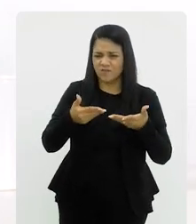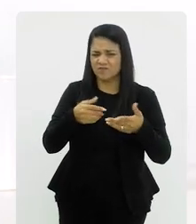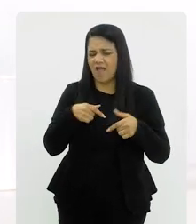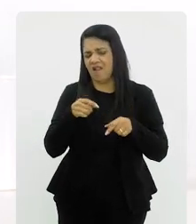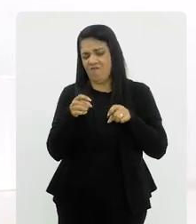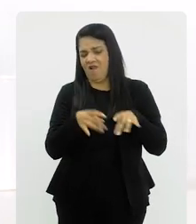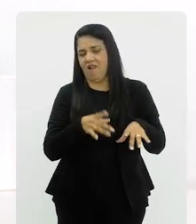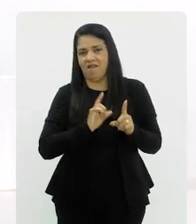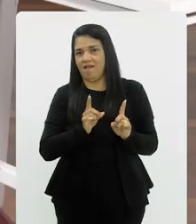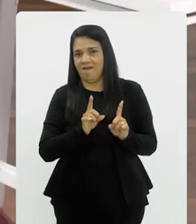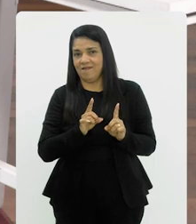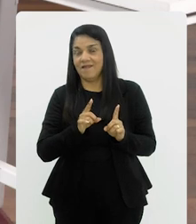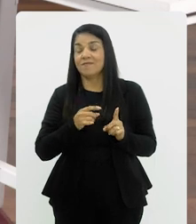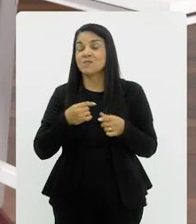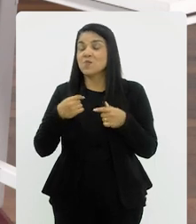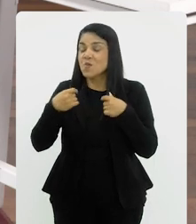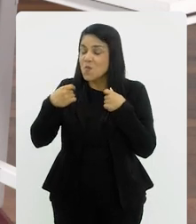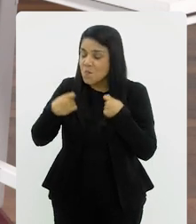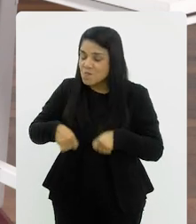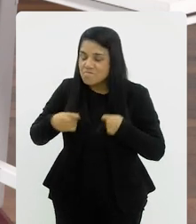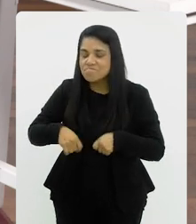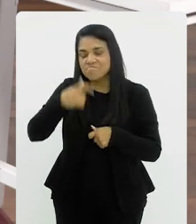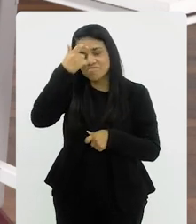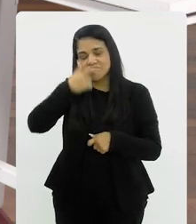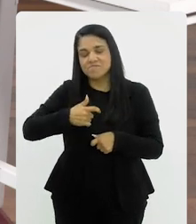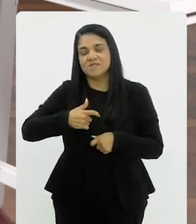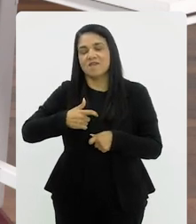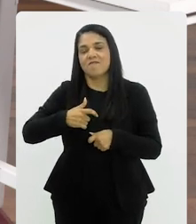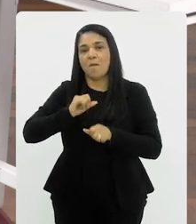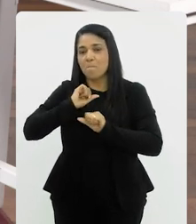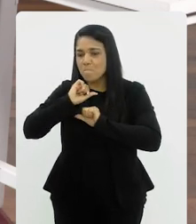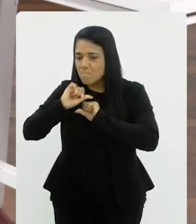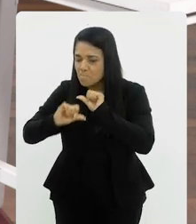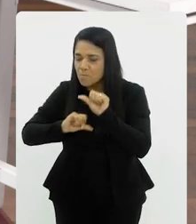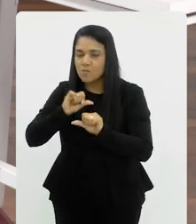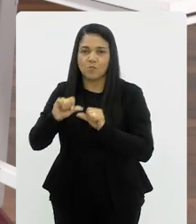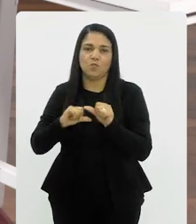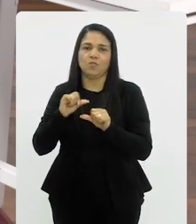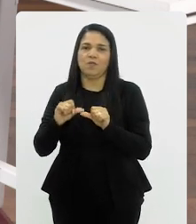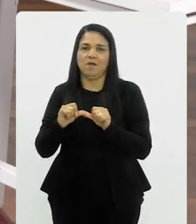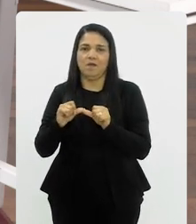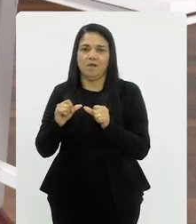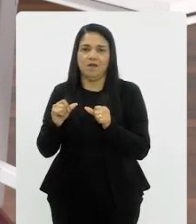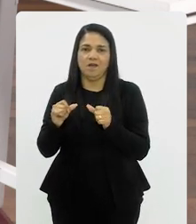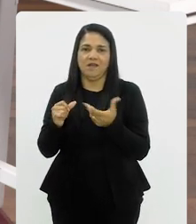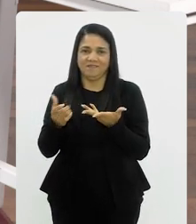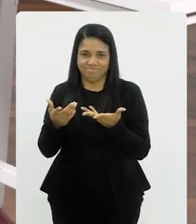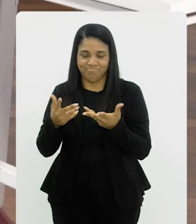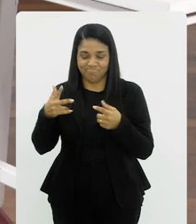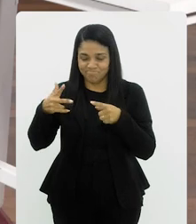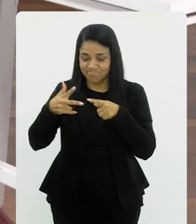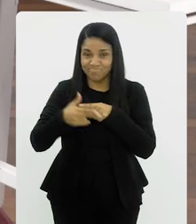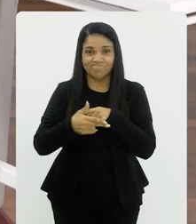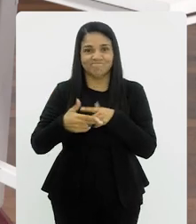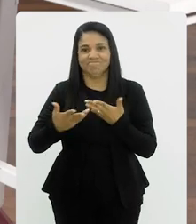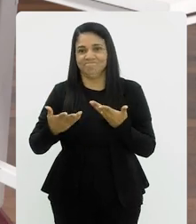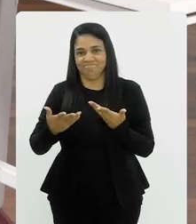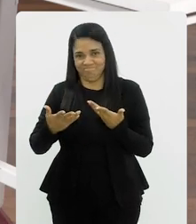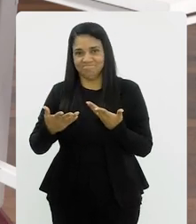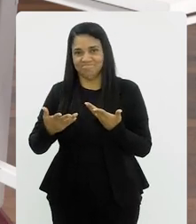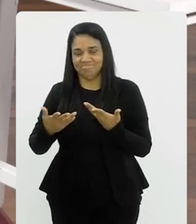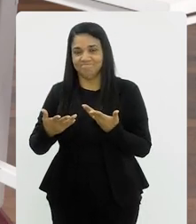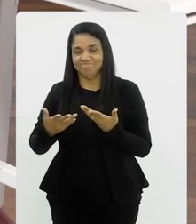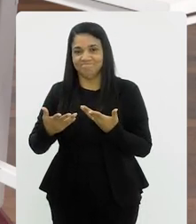falavam, ele não vai sair por causa que ele é da Dom Bosco. Então eu precisava quebrar um pouco esse